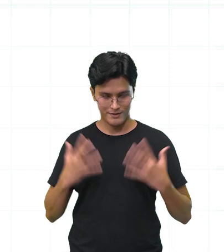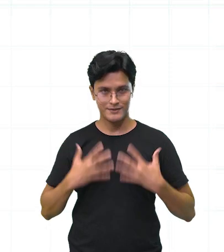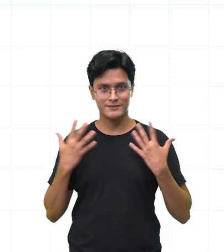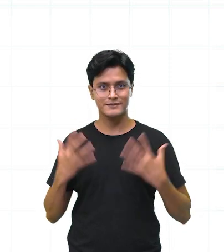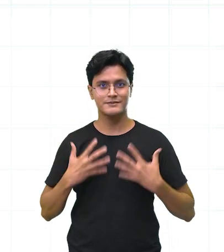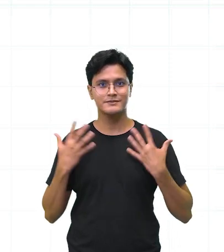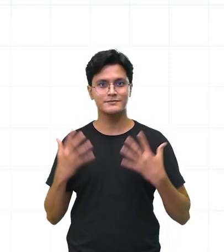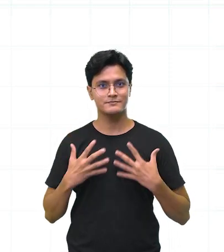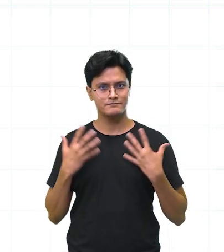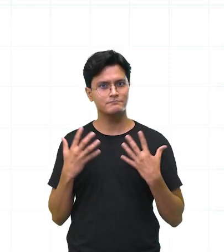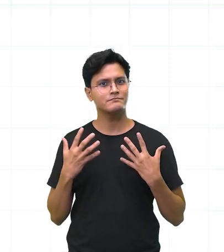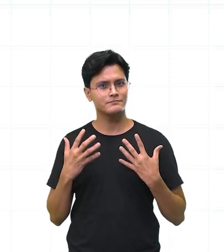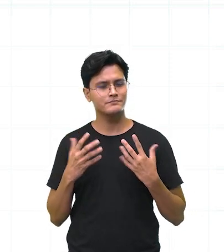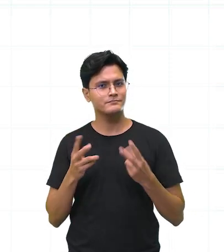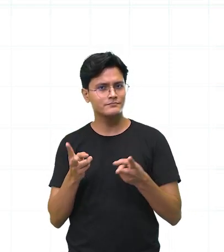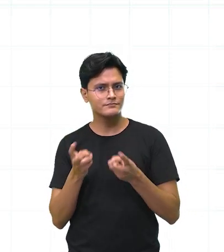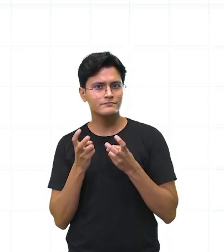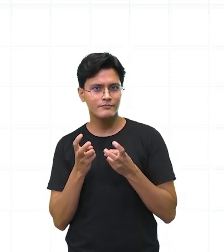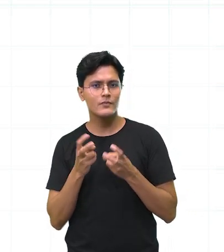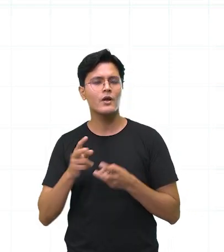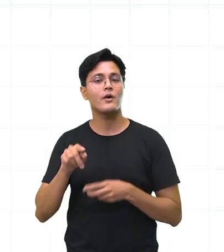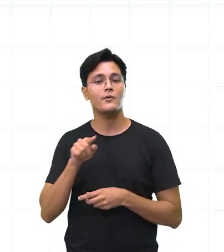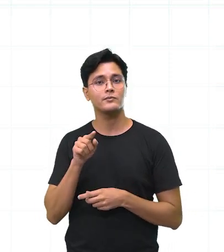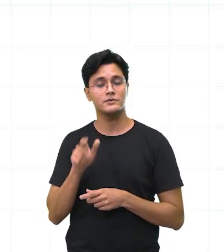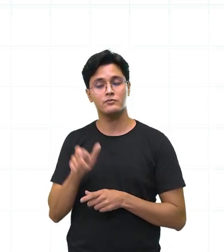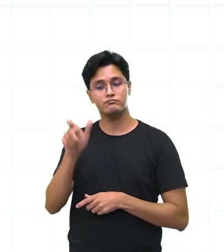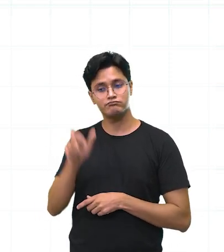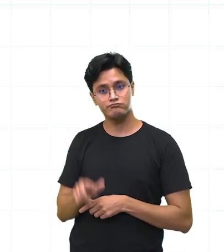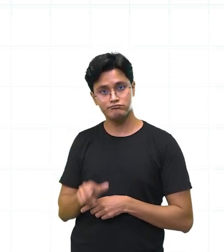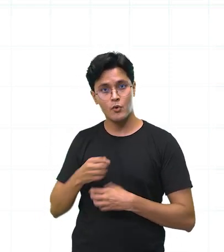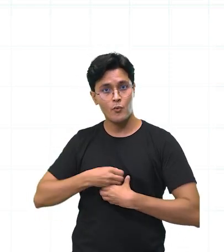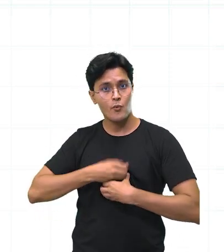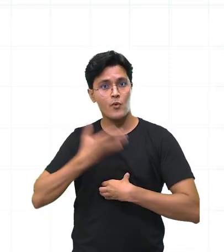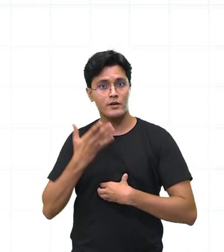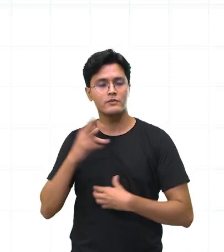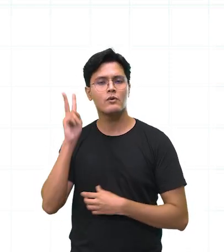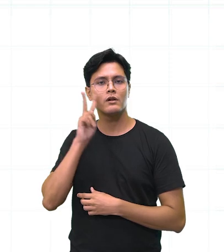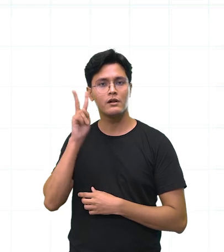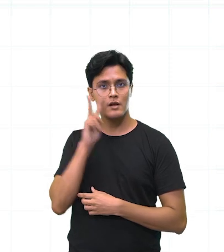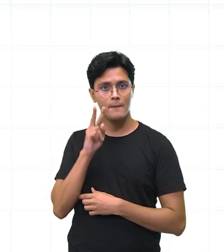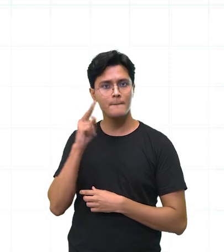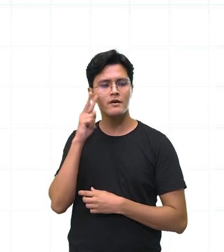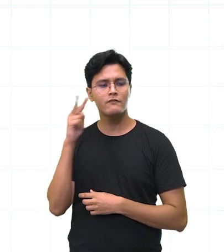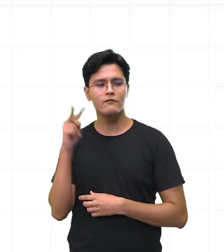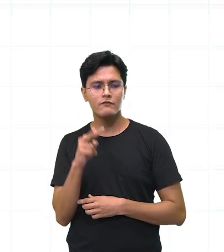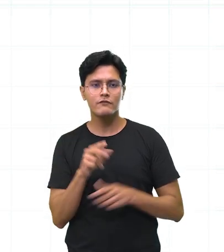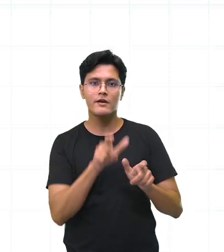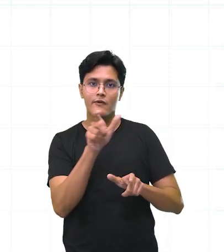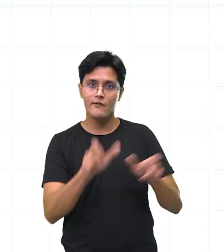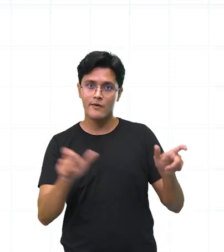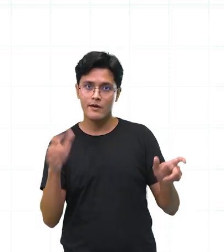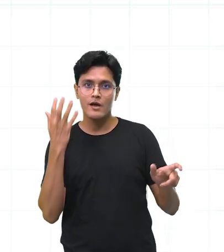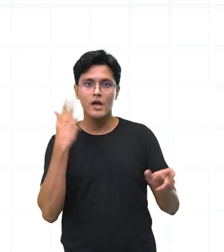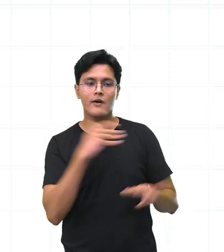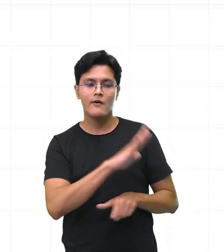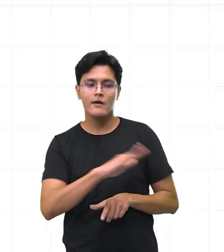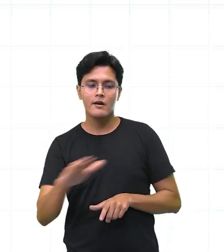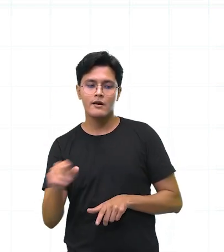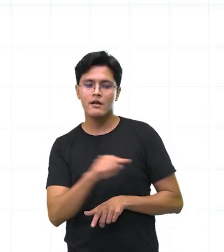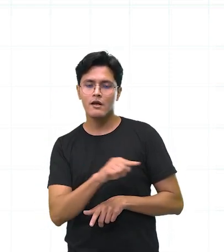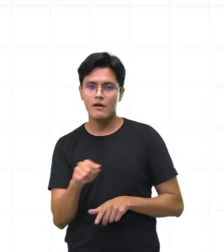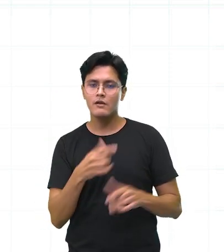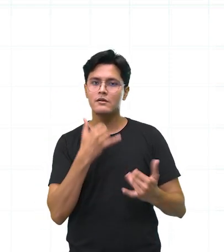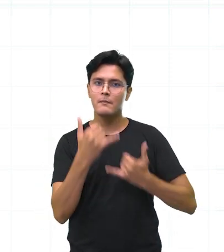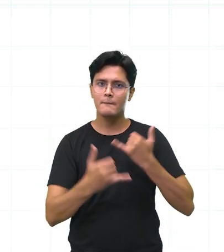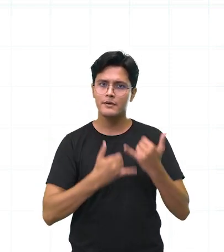alegrar. Olha só, ele está relembrando aí, a partir do momento que ele escuta as crianças brincarem, aí ele fala